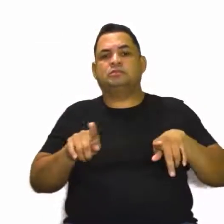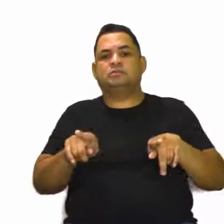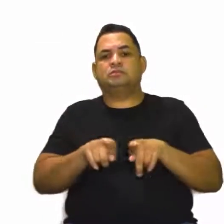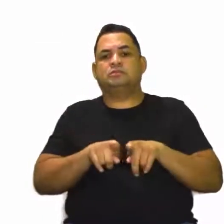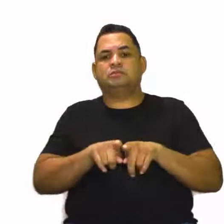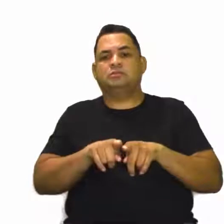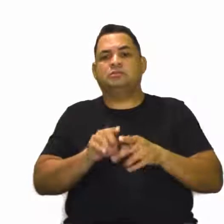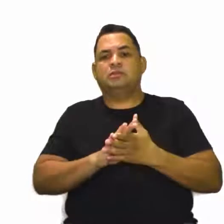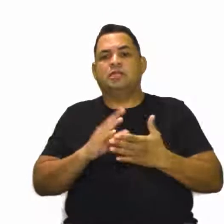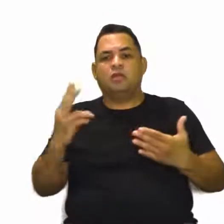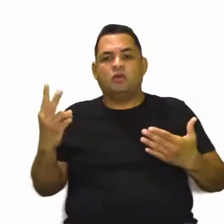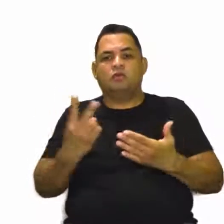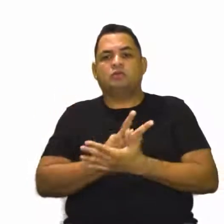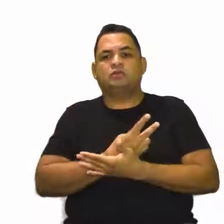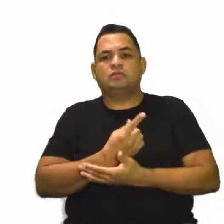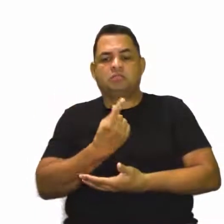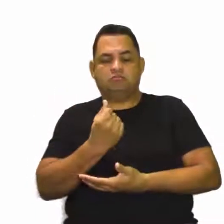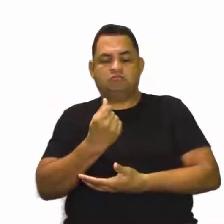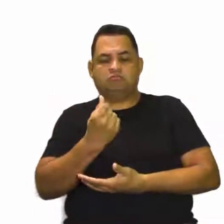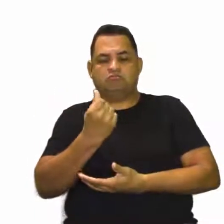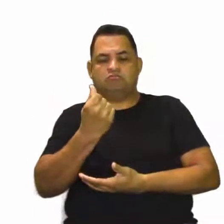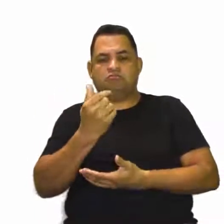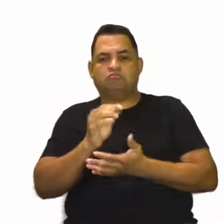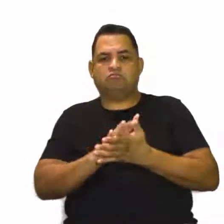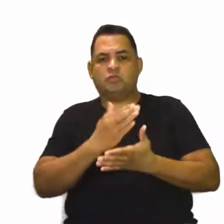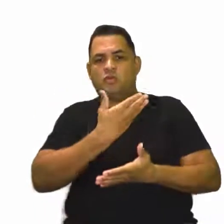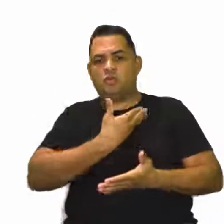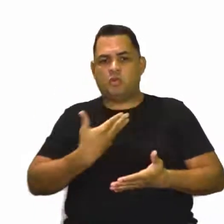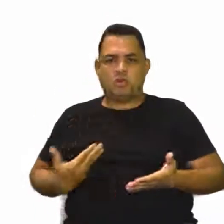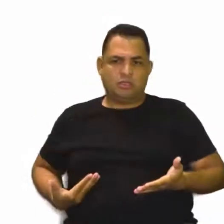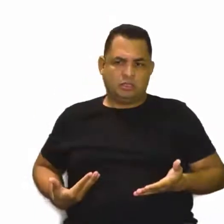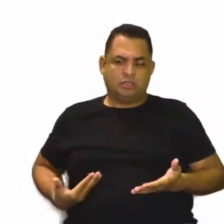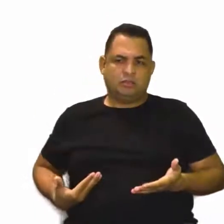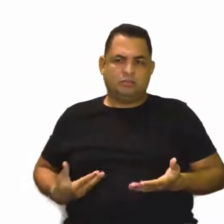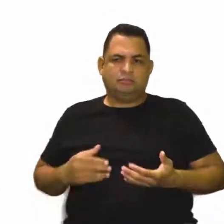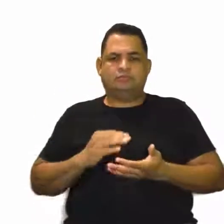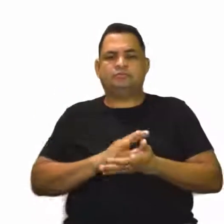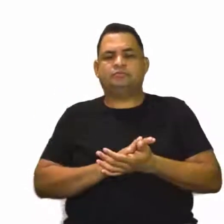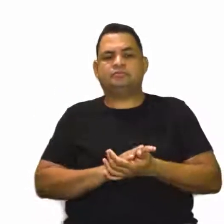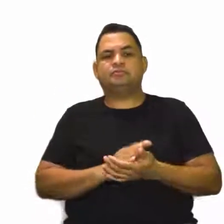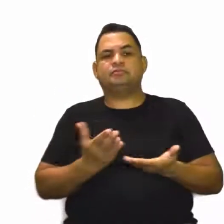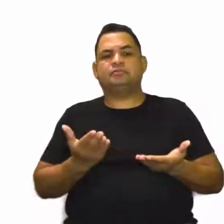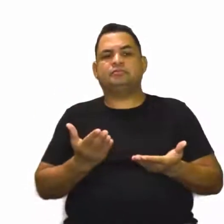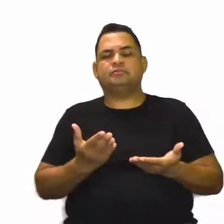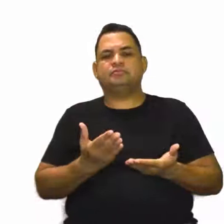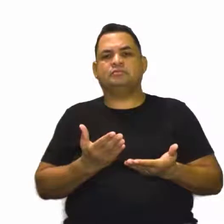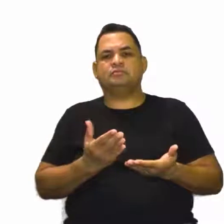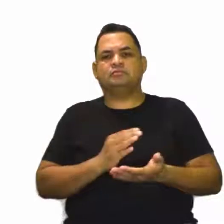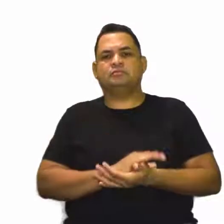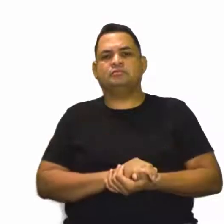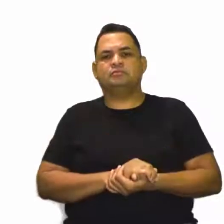também ela acarreta um custo muito alto, né, para os governos, né, que